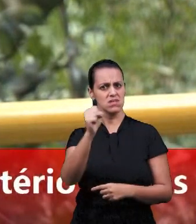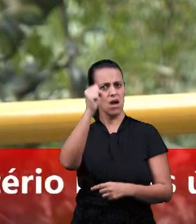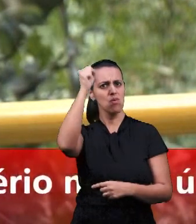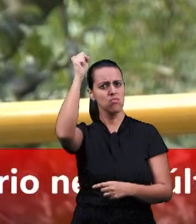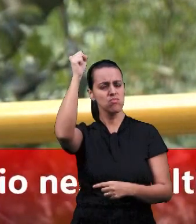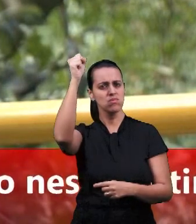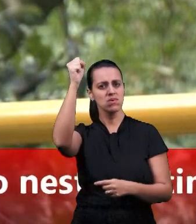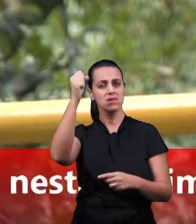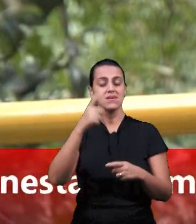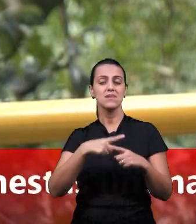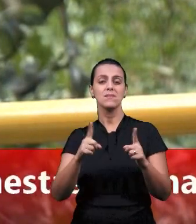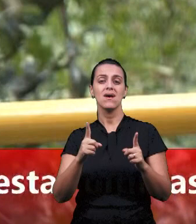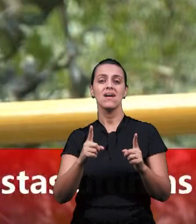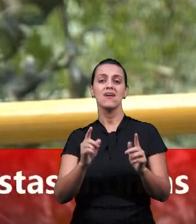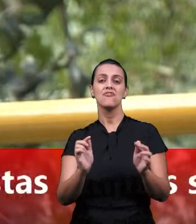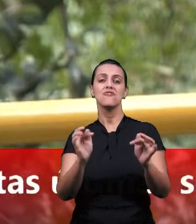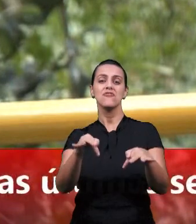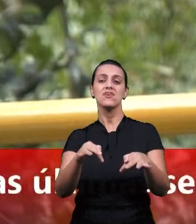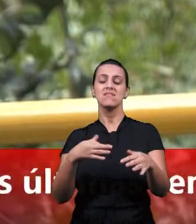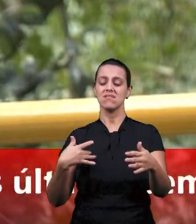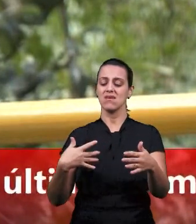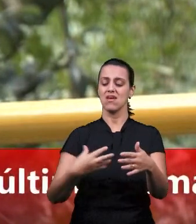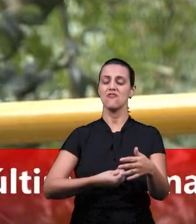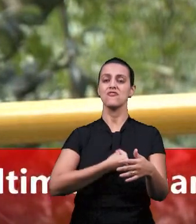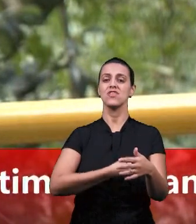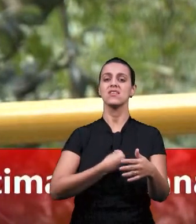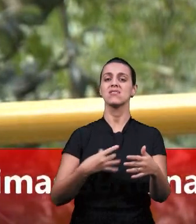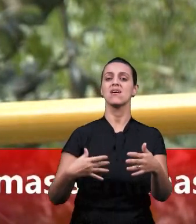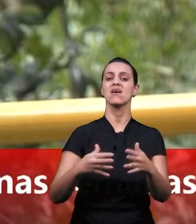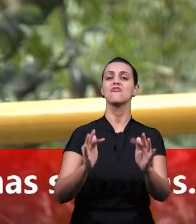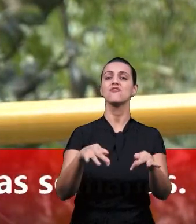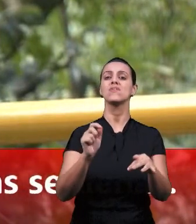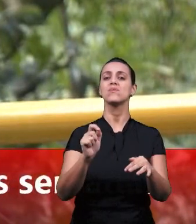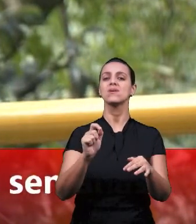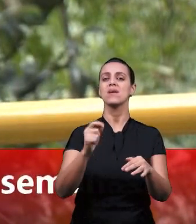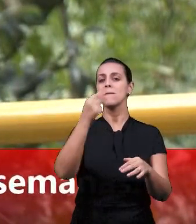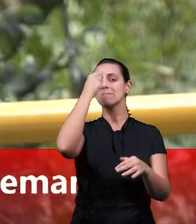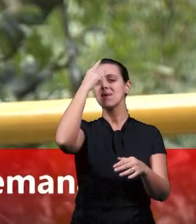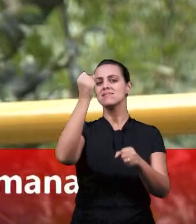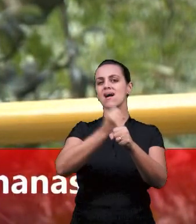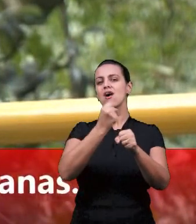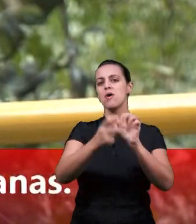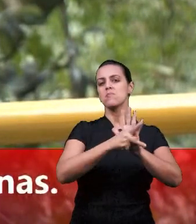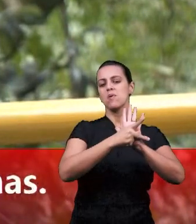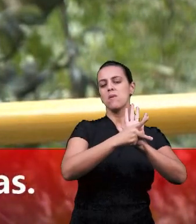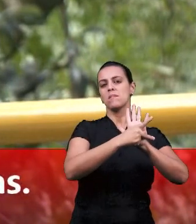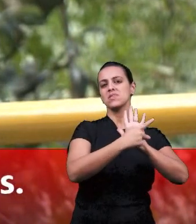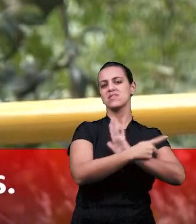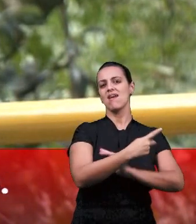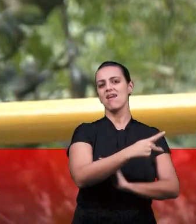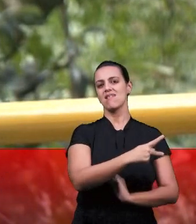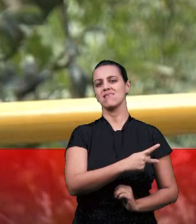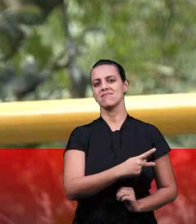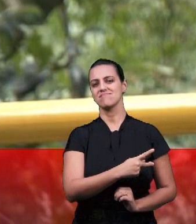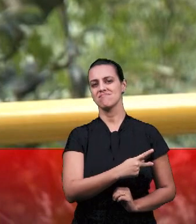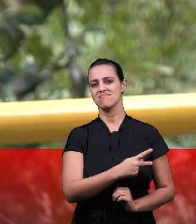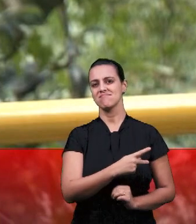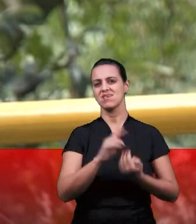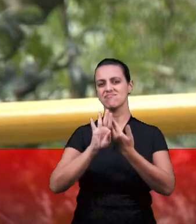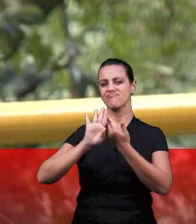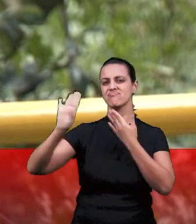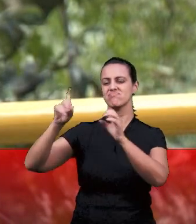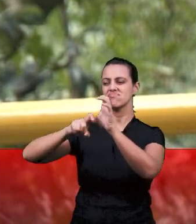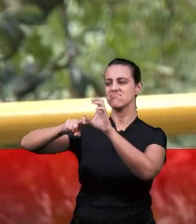Mas terminou os dias depois quando achou que a obra era dele, que ele podia fazer uma obra independente de Deus. Ele